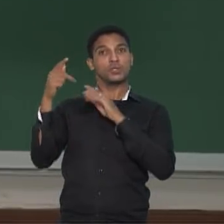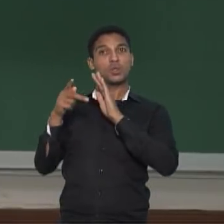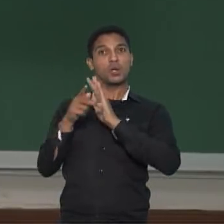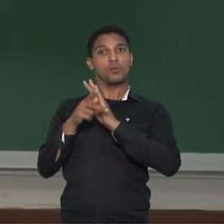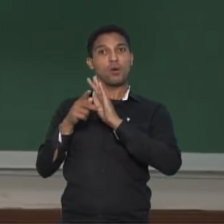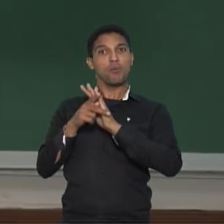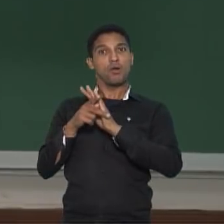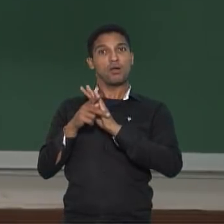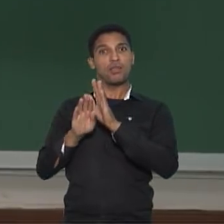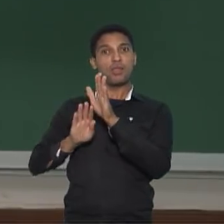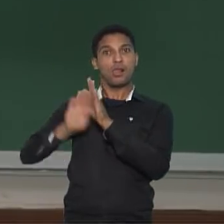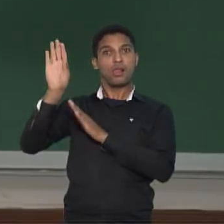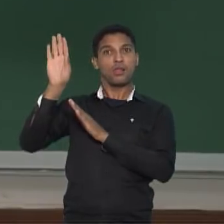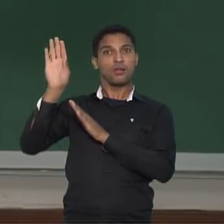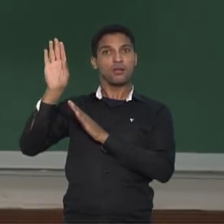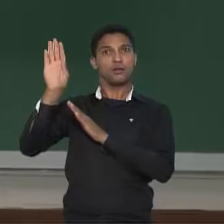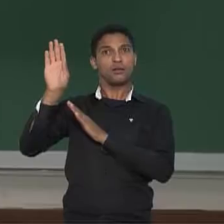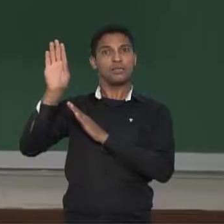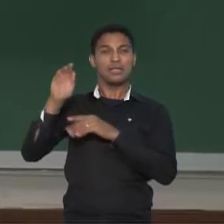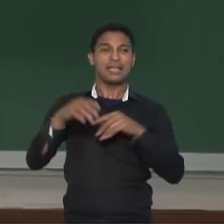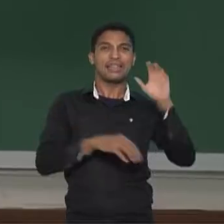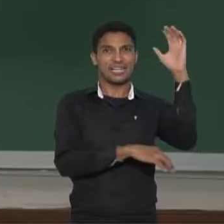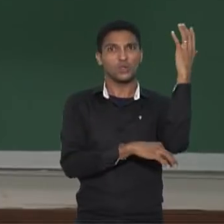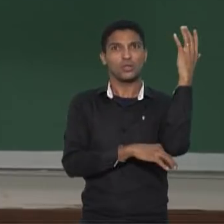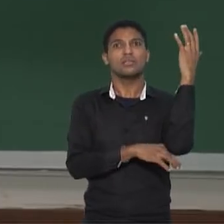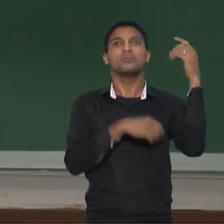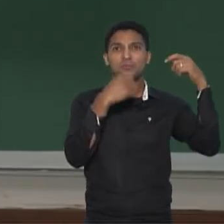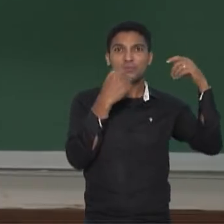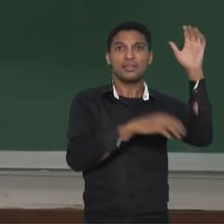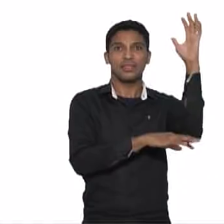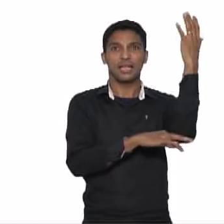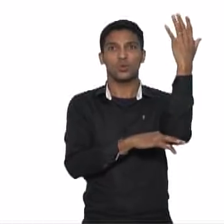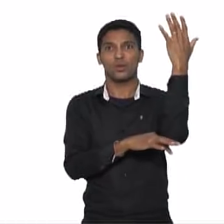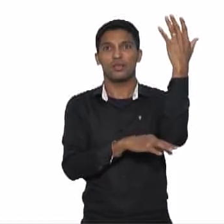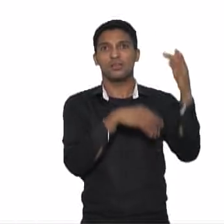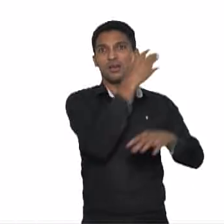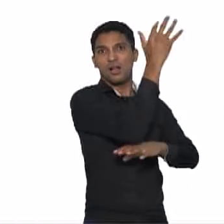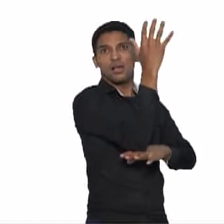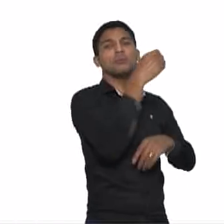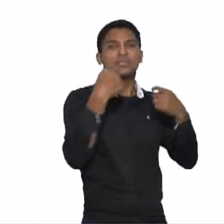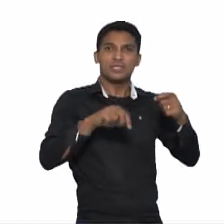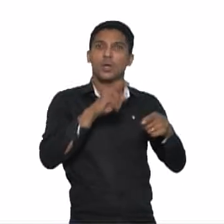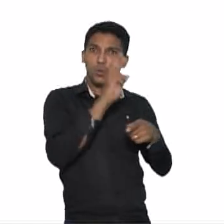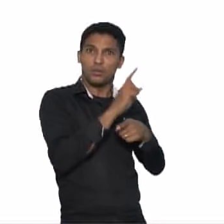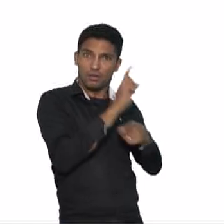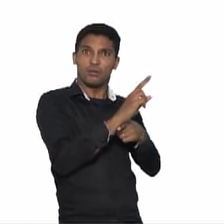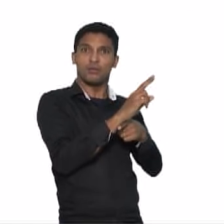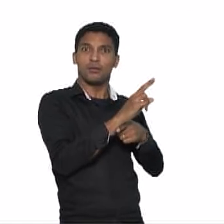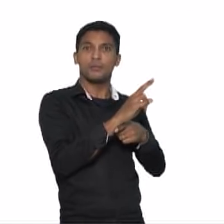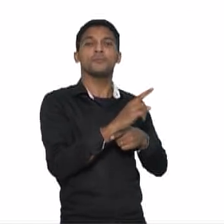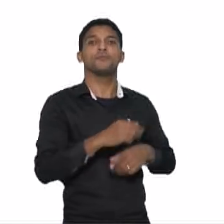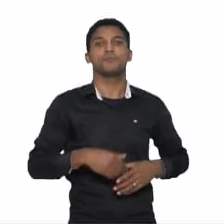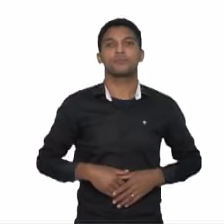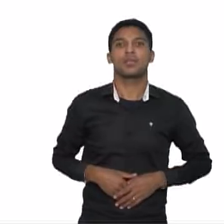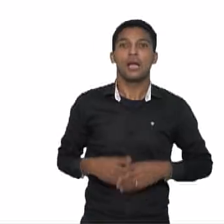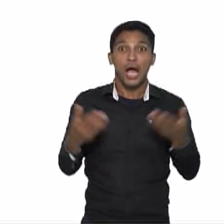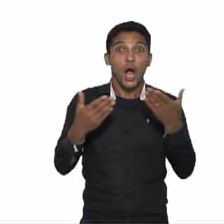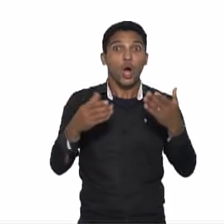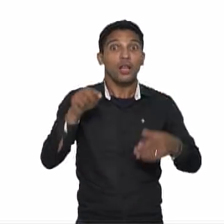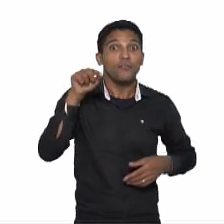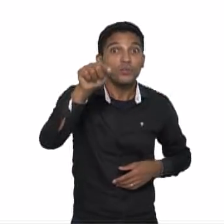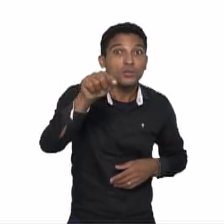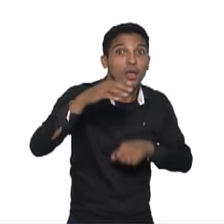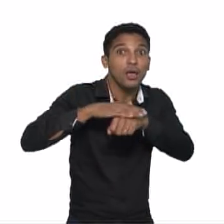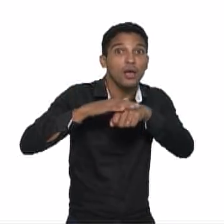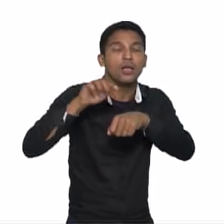que na questão humana em si, na natureza. E você? como imagina uma possível solução para